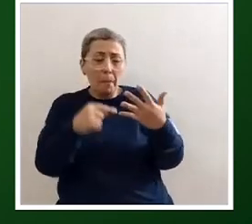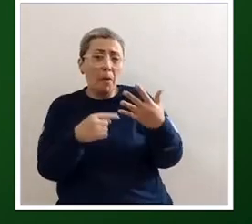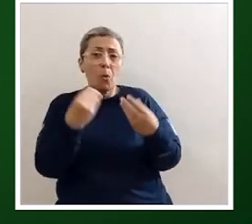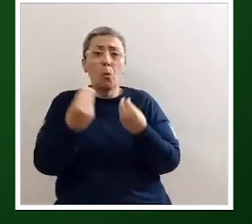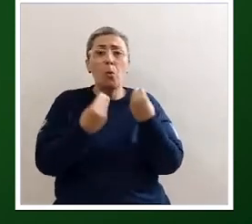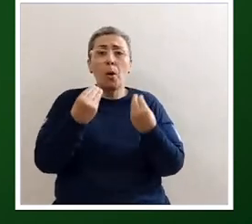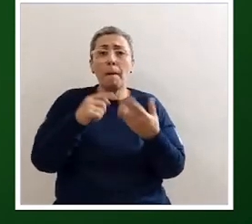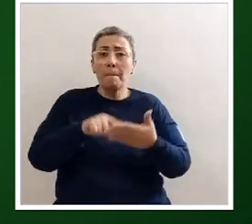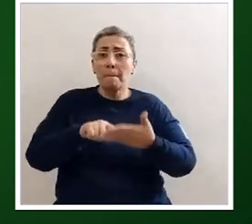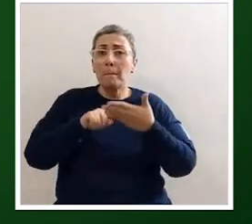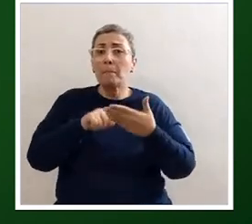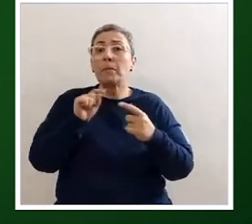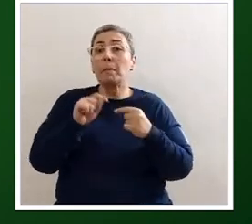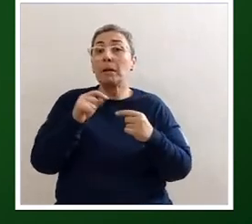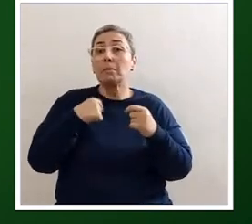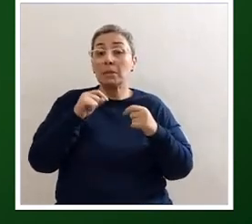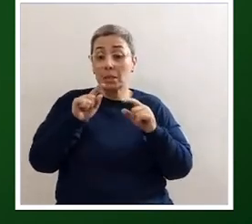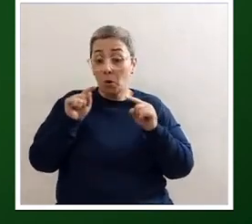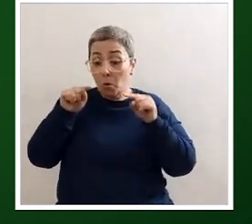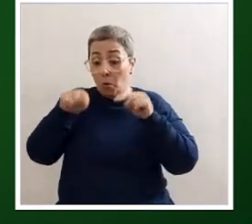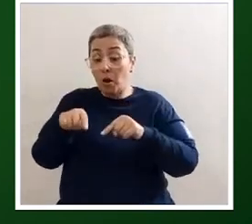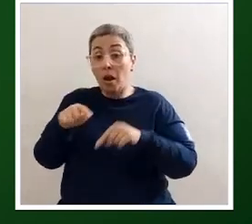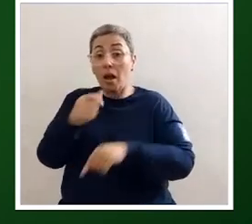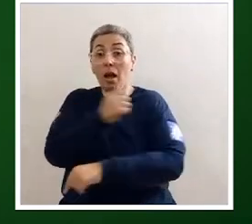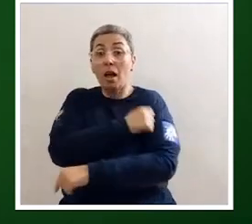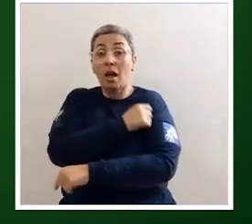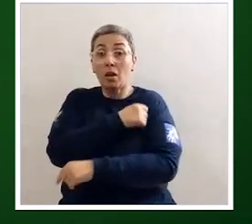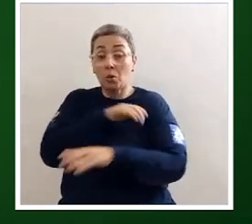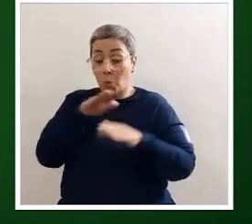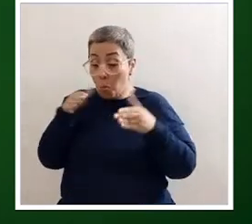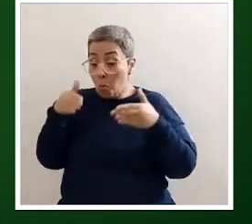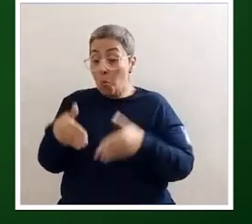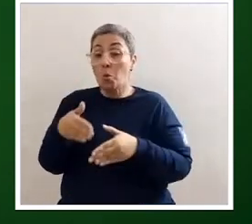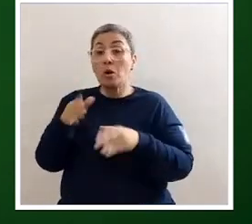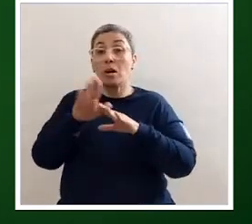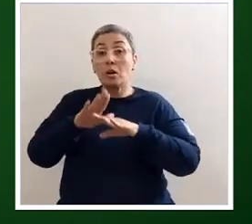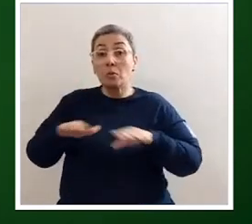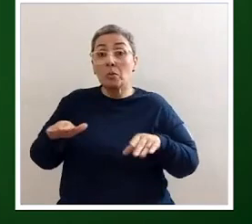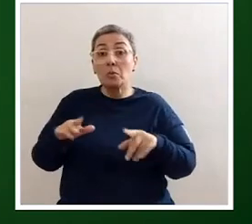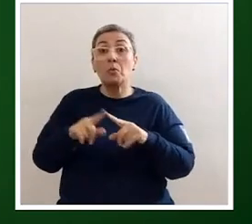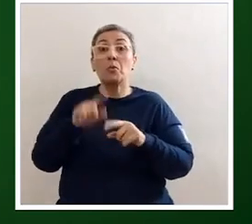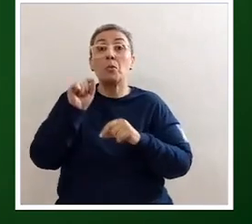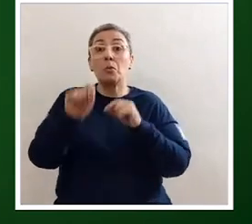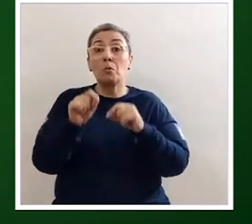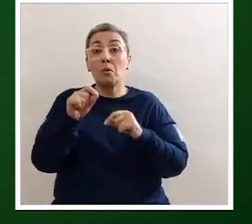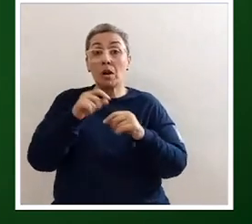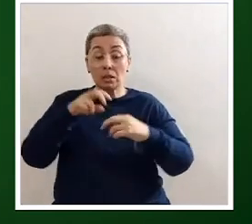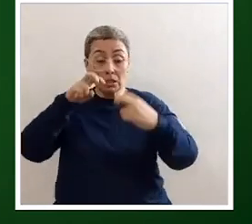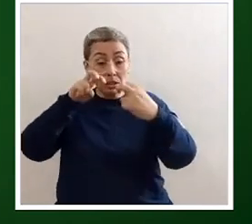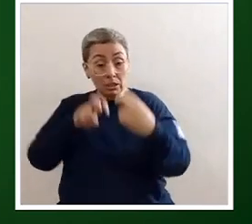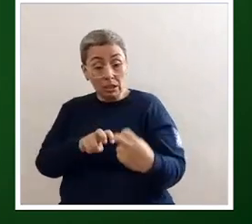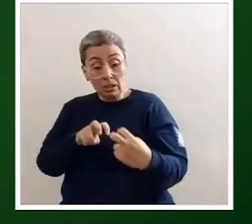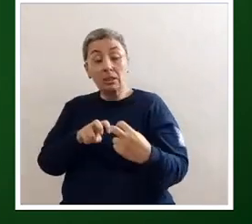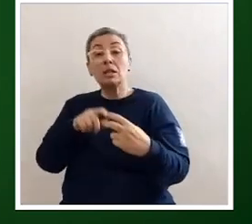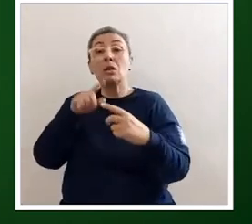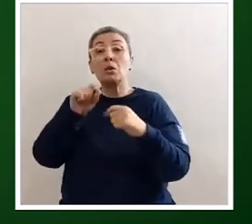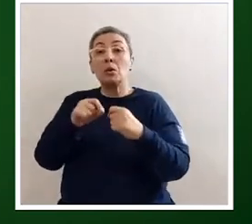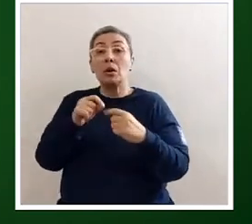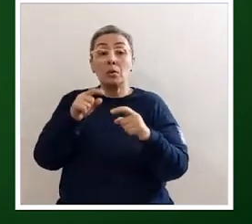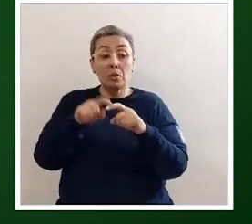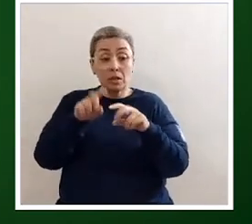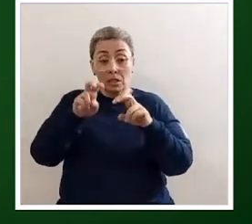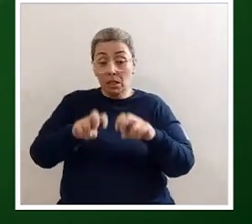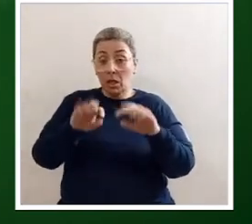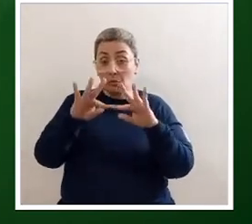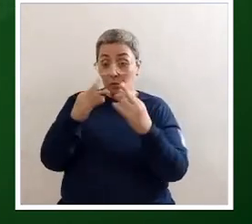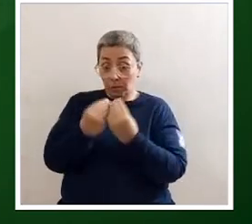mas a gente tem que olhar o aluno né Nós temos que olhar a criança a gente tem que sentar do lado dele sentar